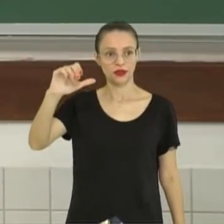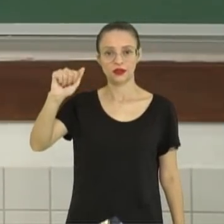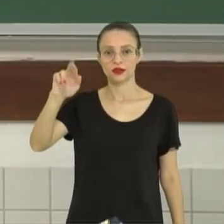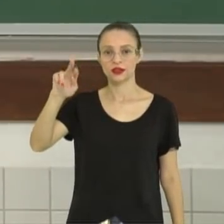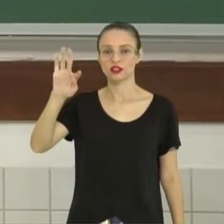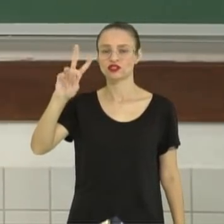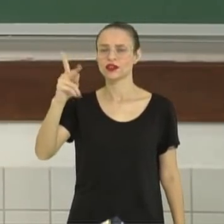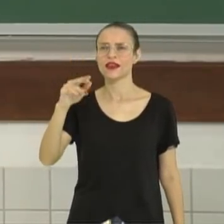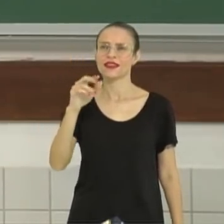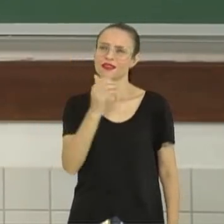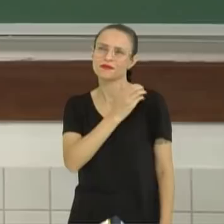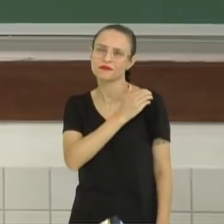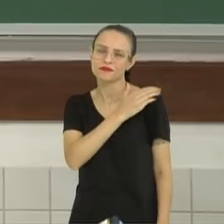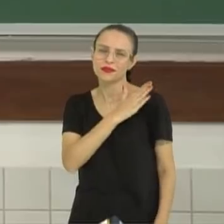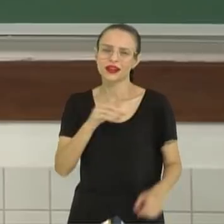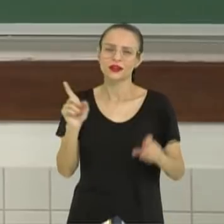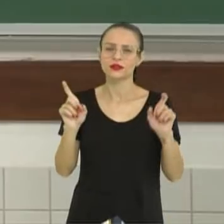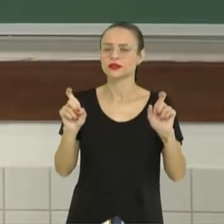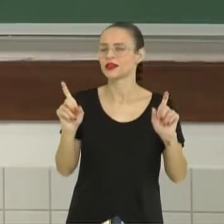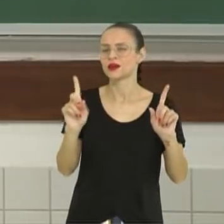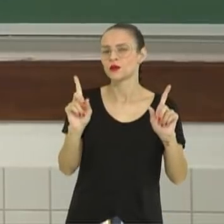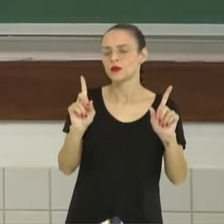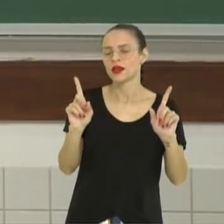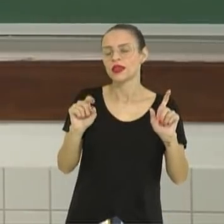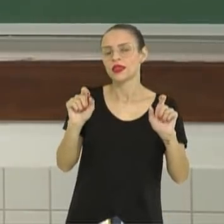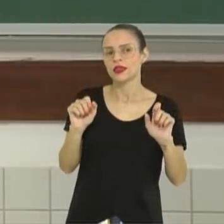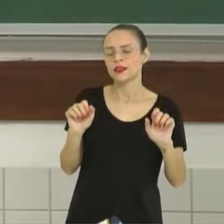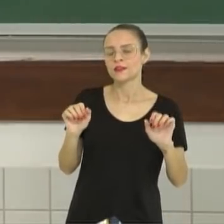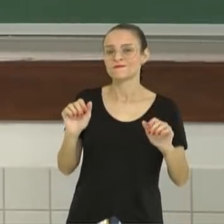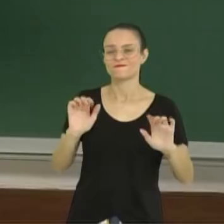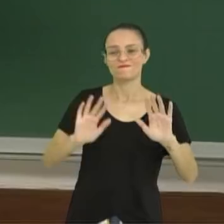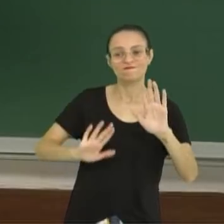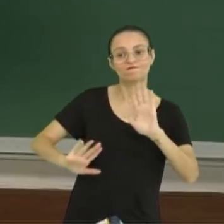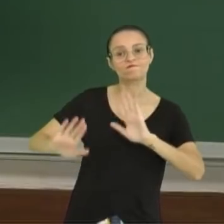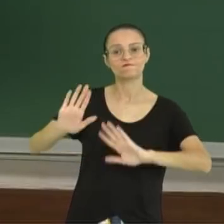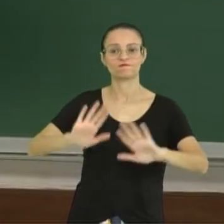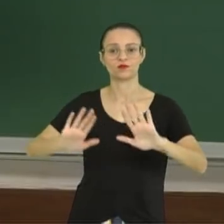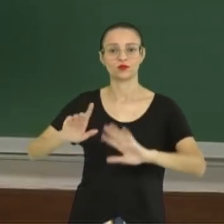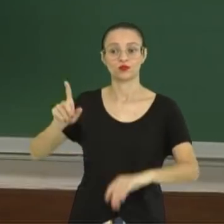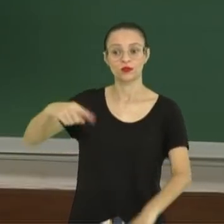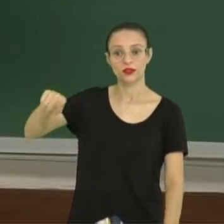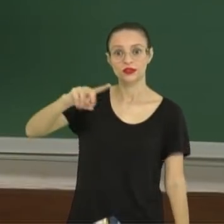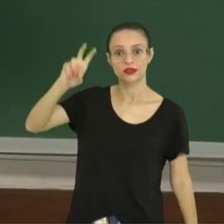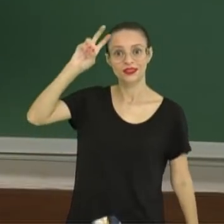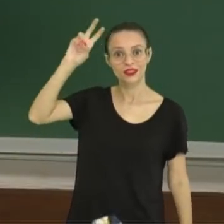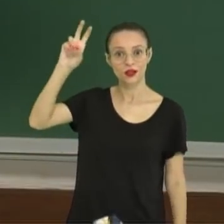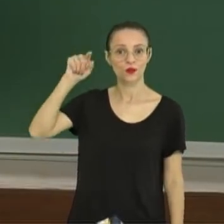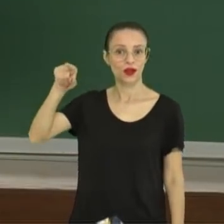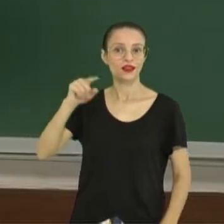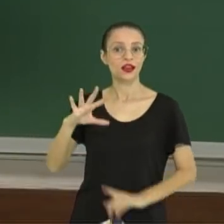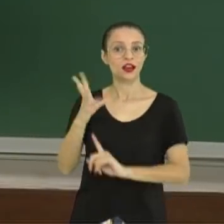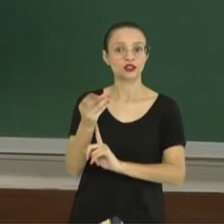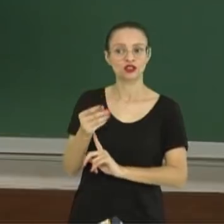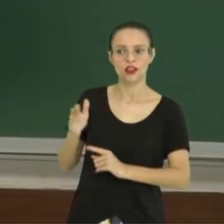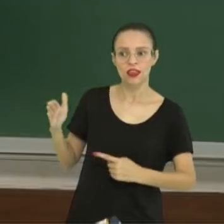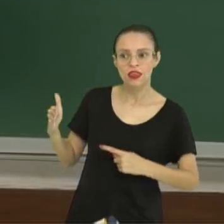falar preconceito, mas um receio, né, desses intelectuais e artistas que eram acusados de serem comunistas,